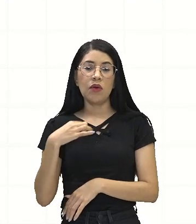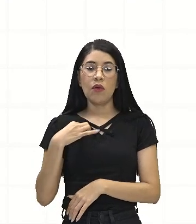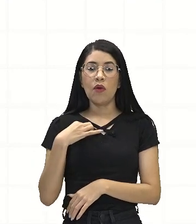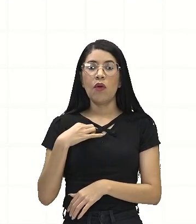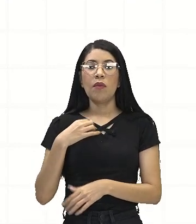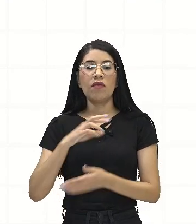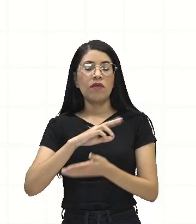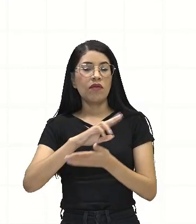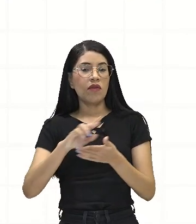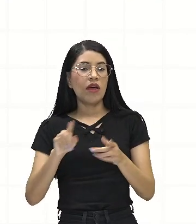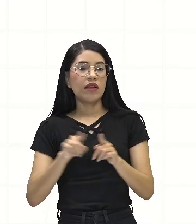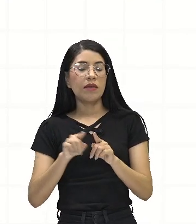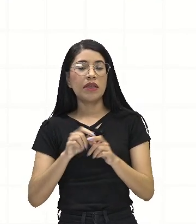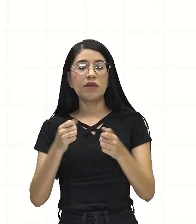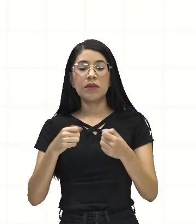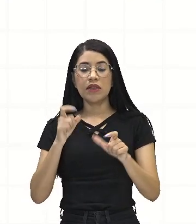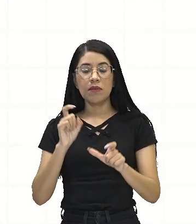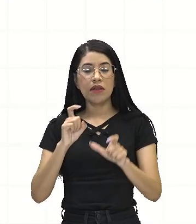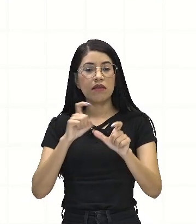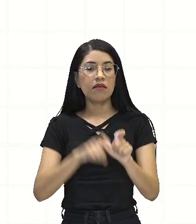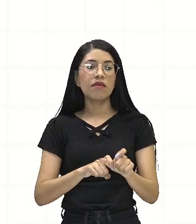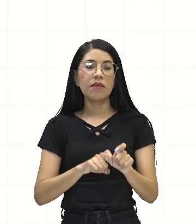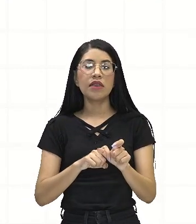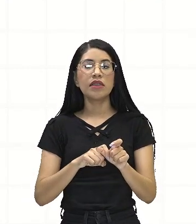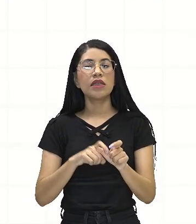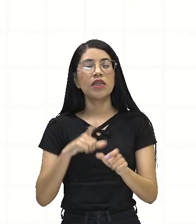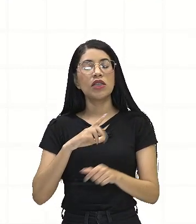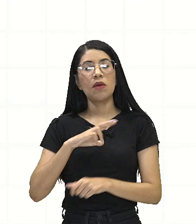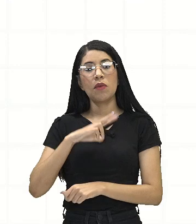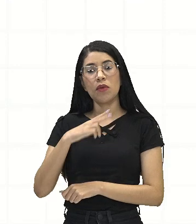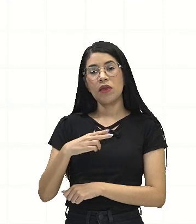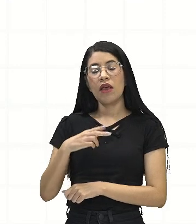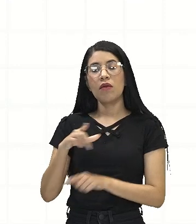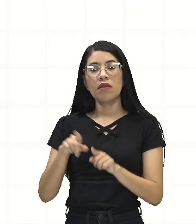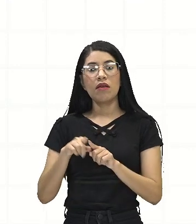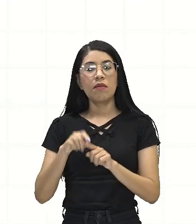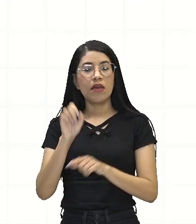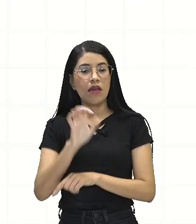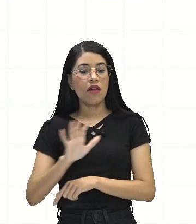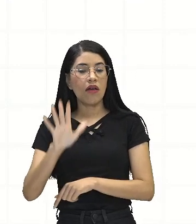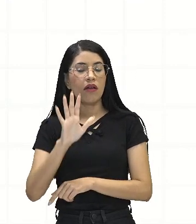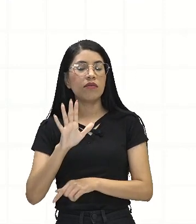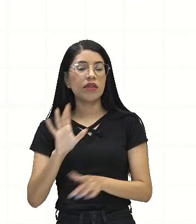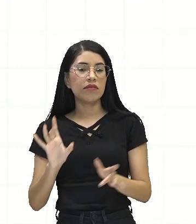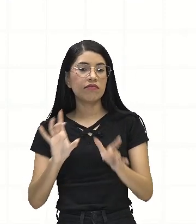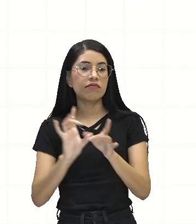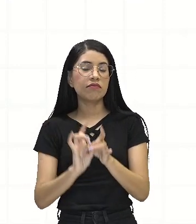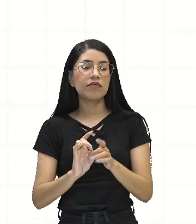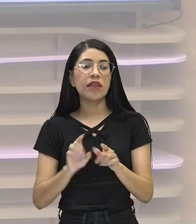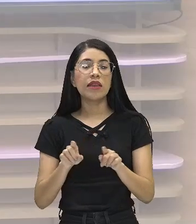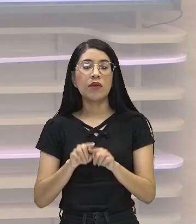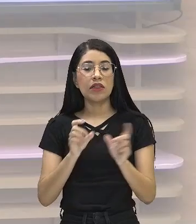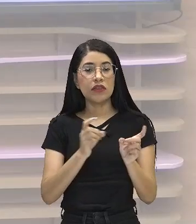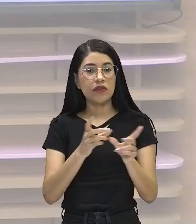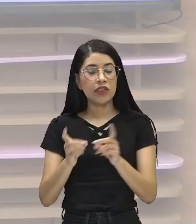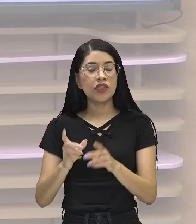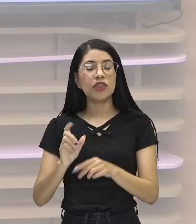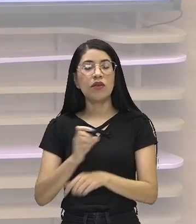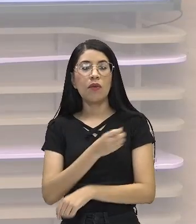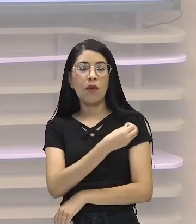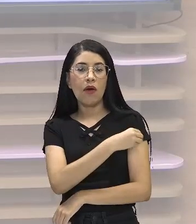comercial com a Europa. Então, a matéria-prima a gente mandava para lá e, em troca, a gente tinha a comercialização também do produto final, né?